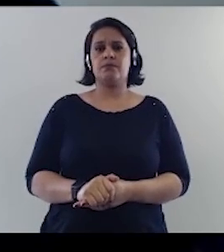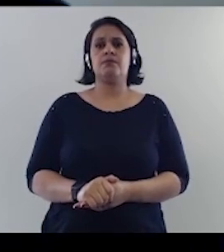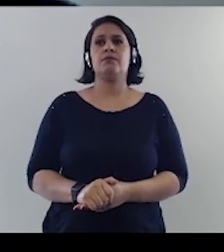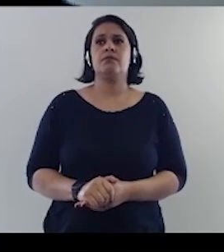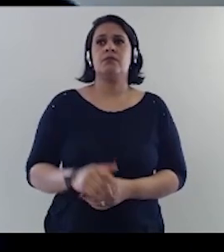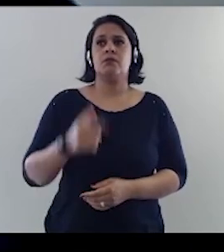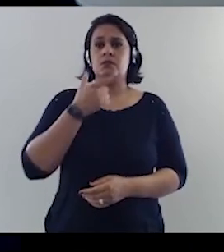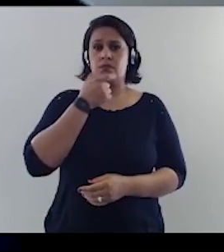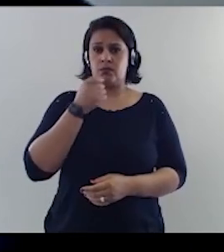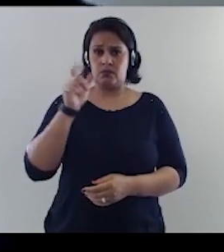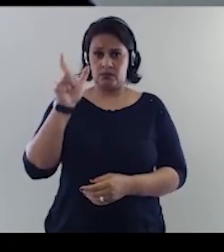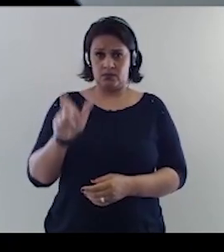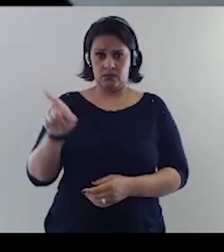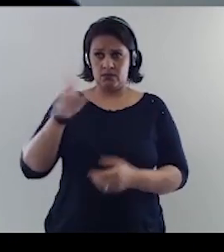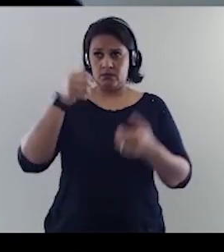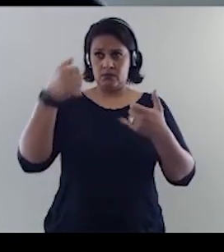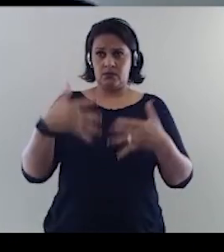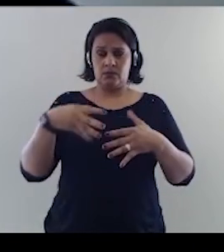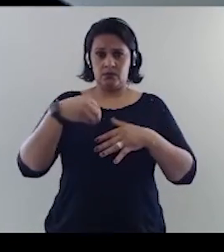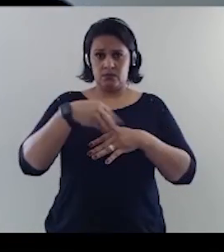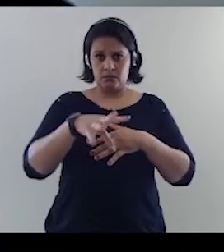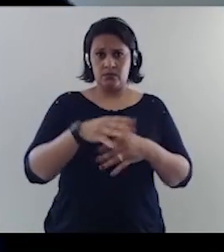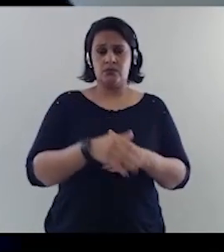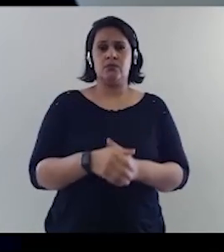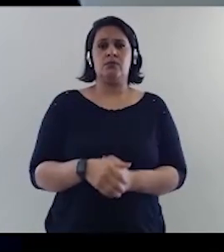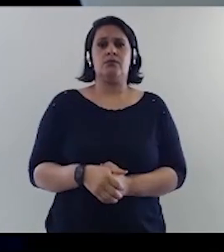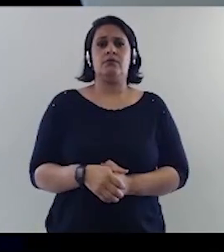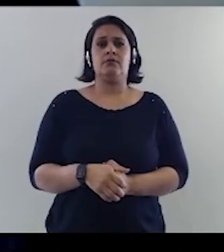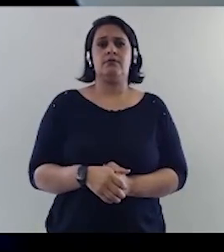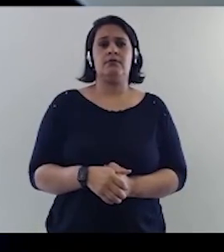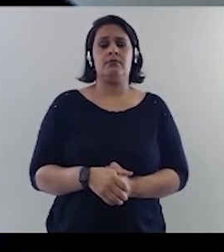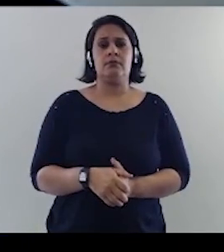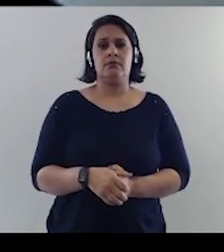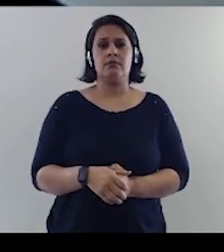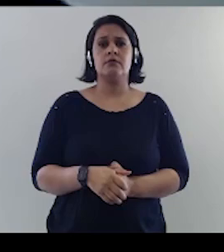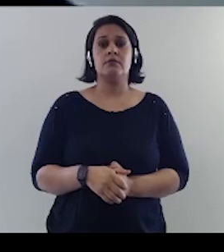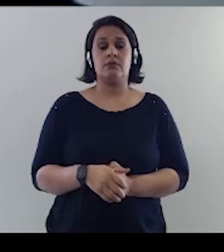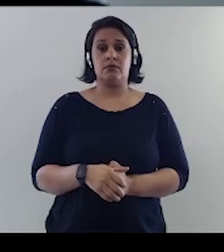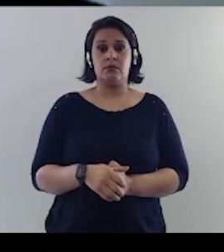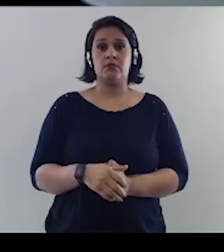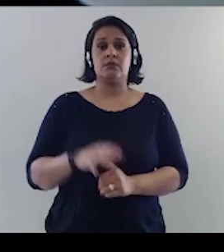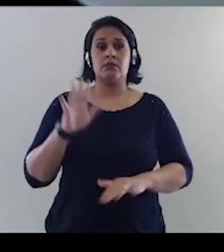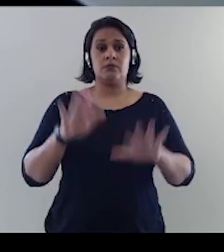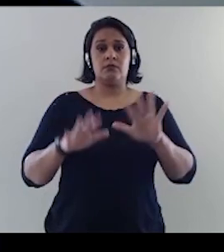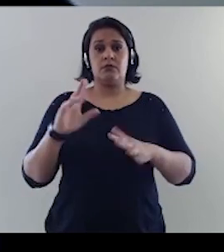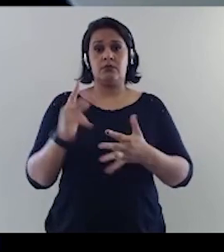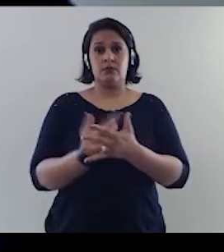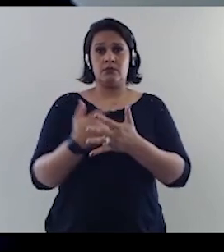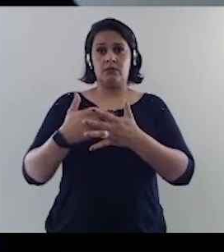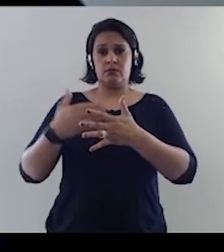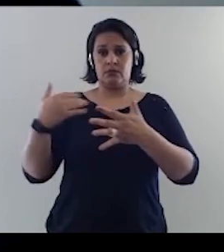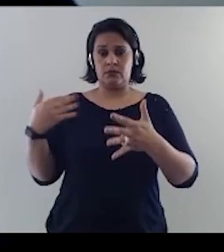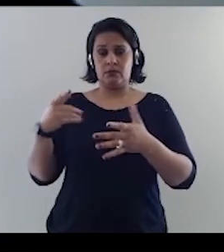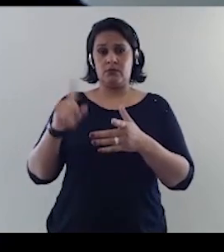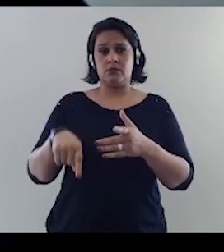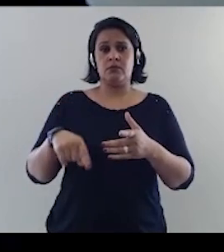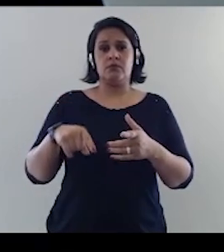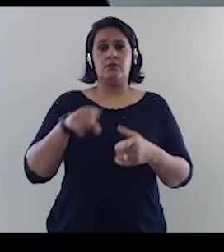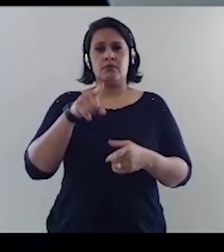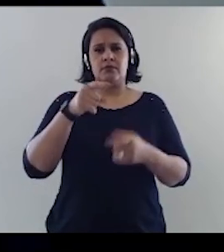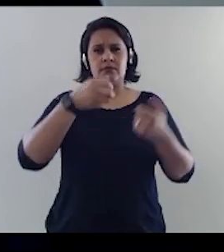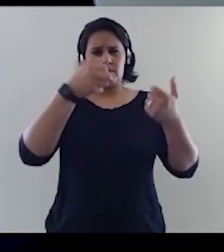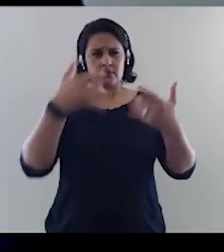Eisenberg, o precedente, por vezes, deixa de responder a exigências daquilo que ele designa ser a